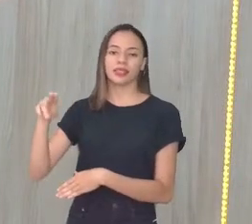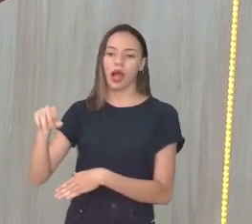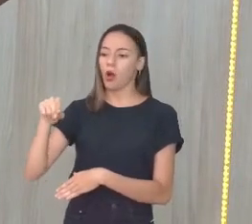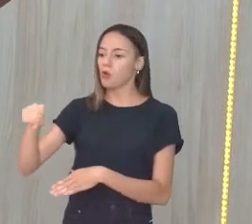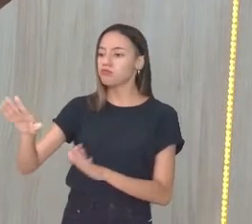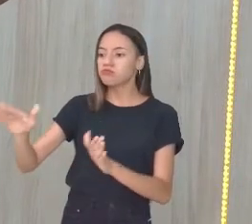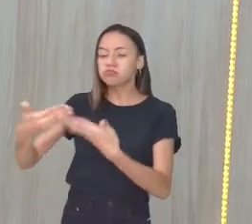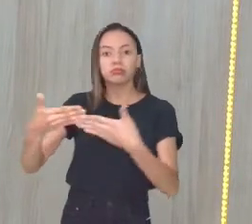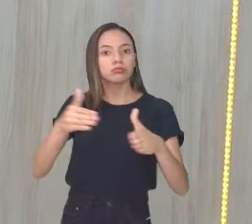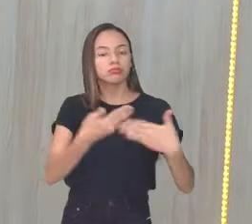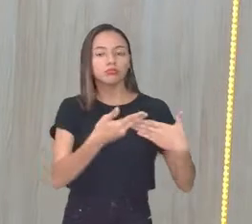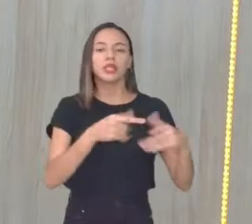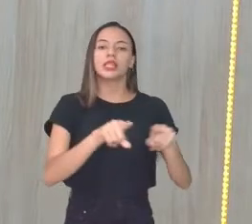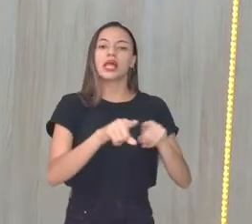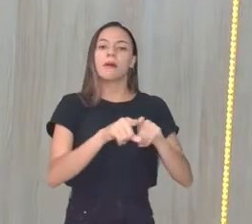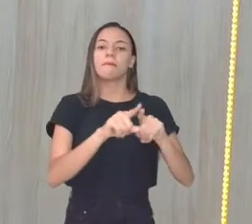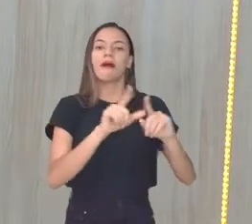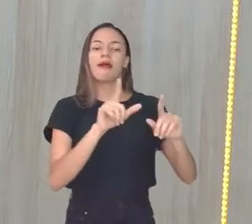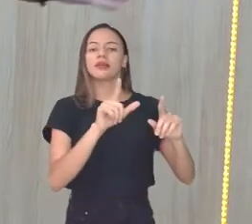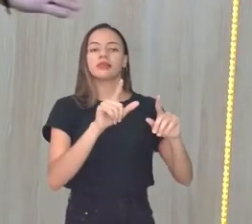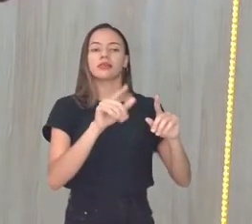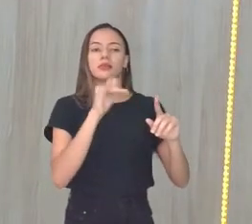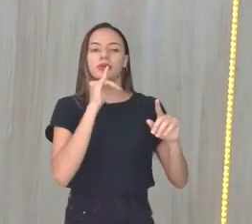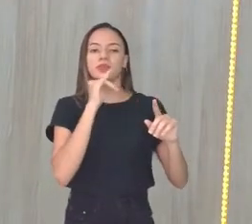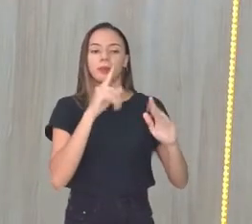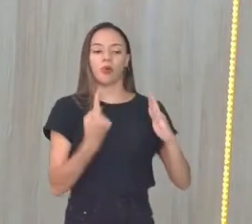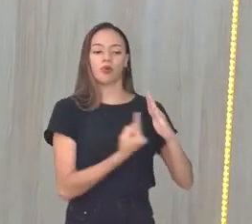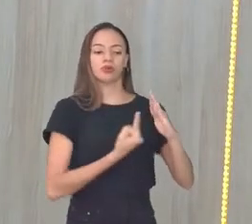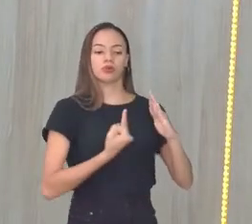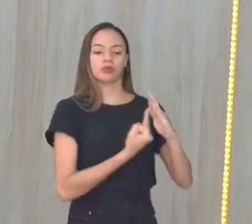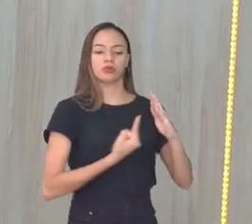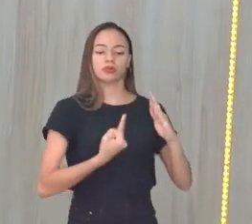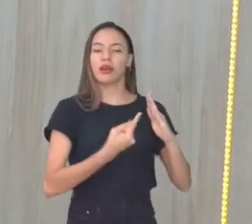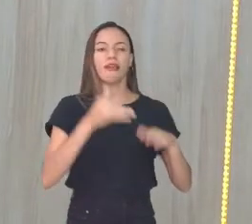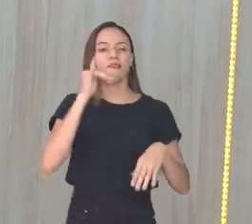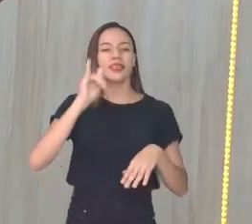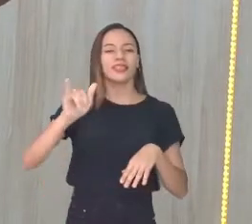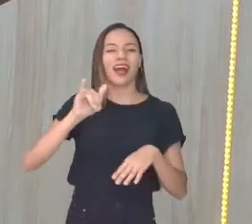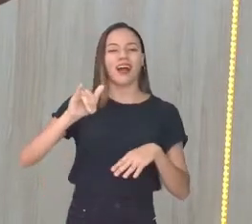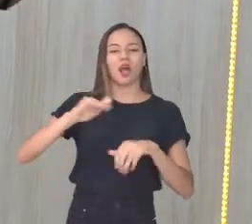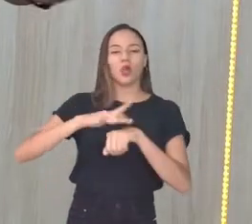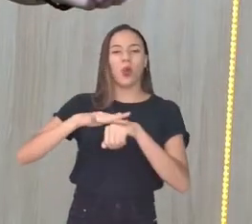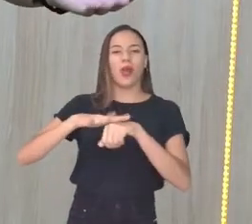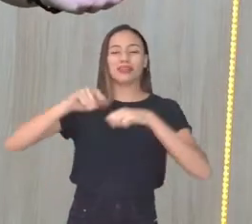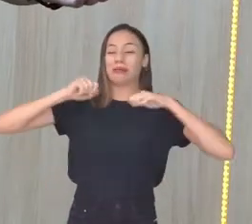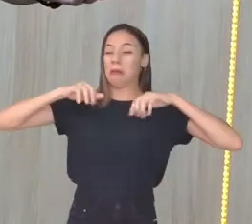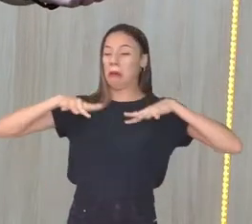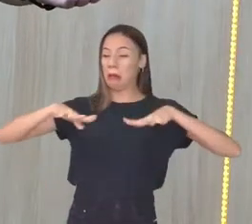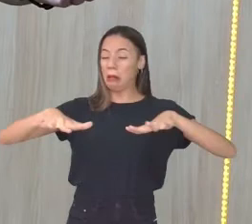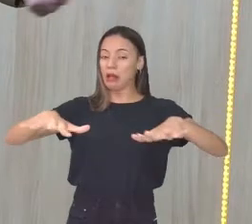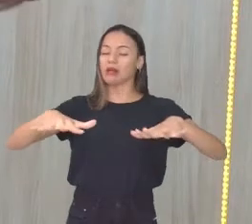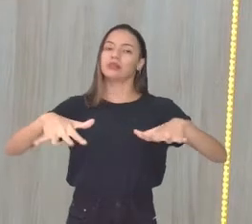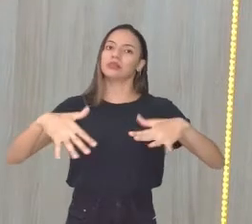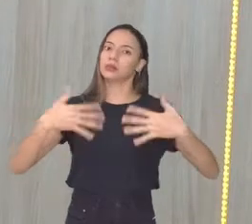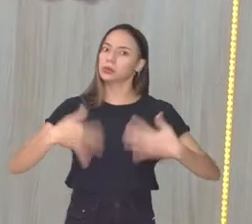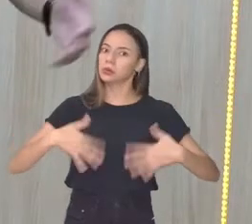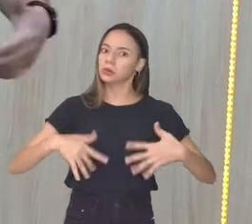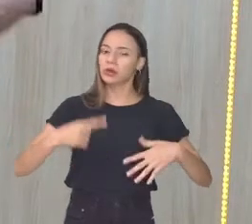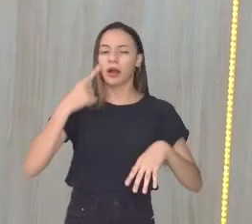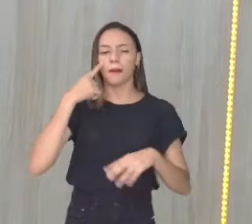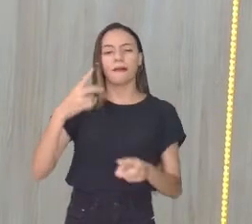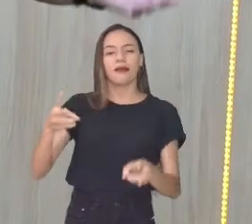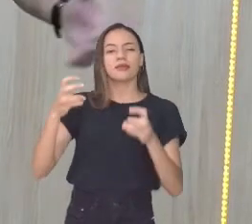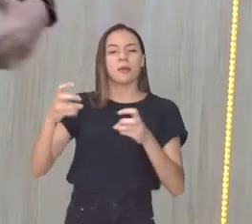não houvesse uma quantidade maior de pessoas doentes ao mesmo tempo, porque não ia dar. Né? Para você ver quantos médicos,